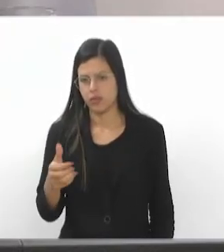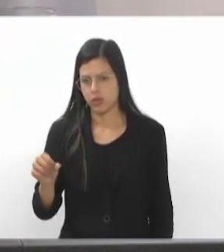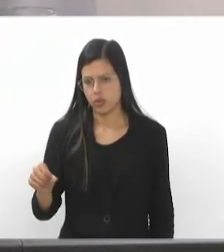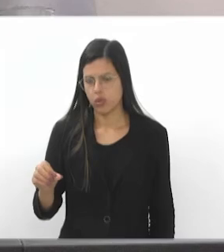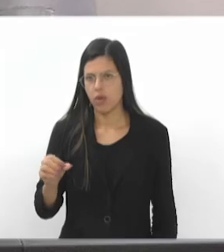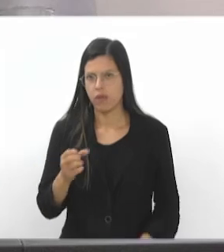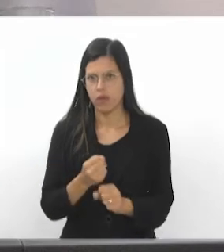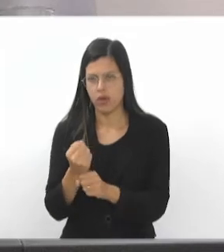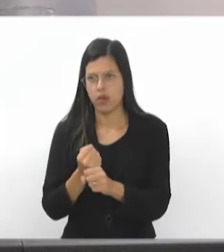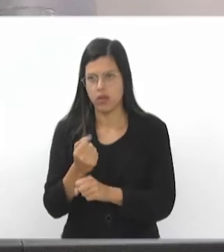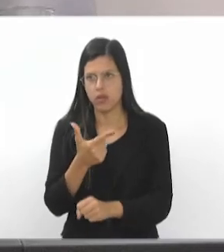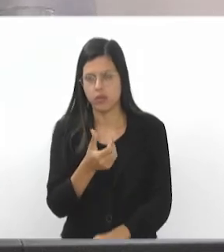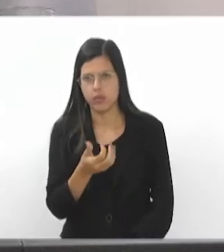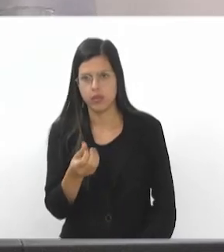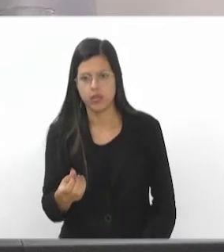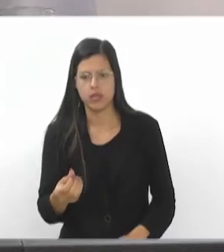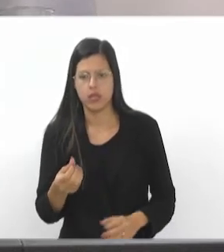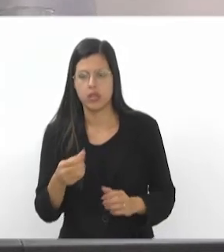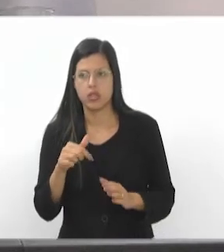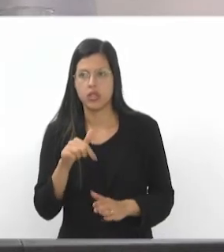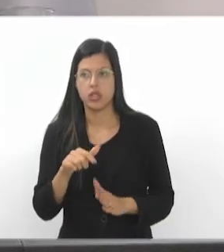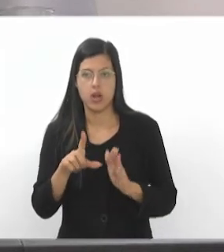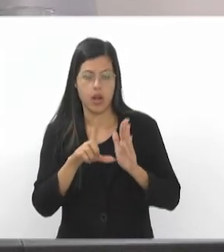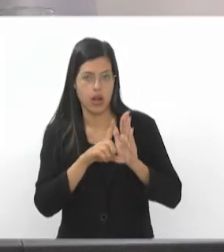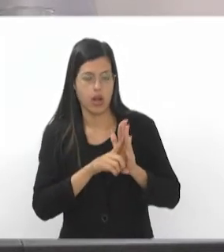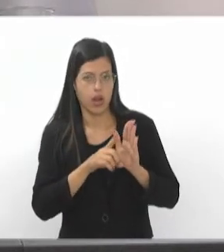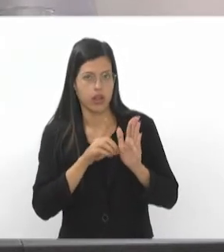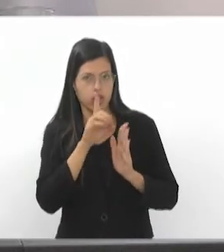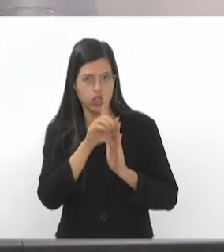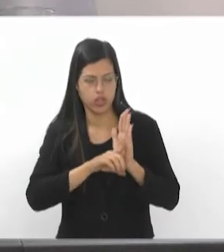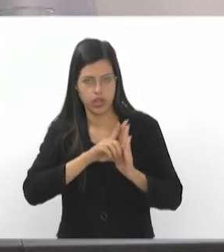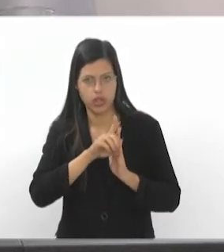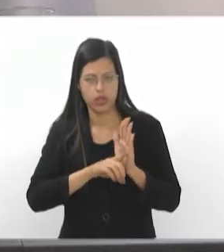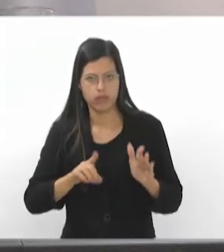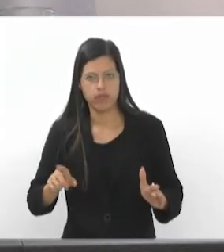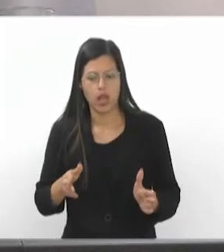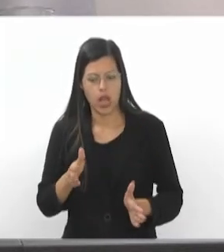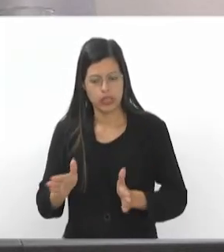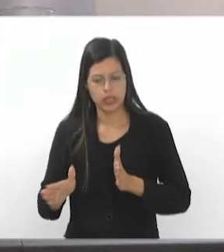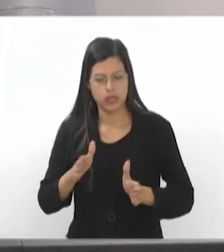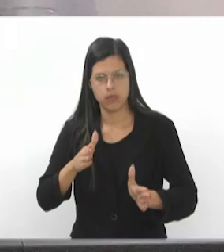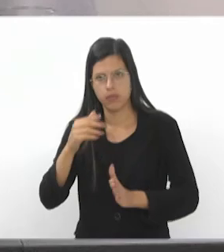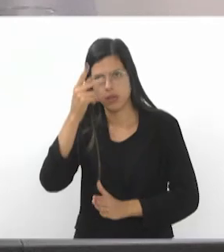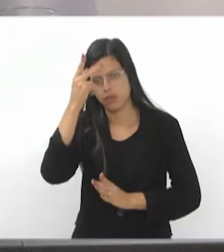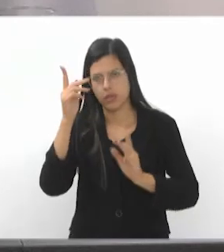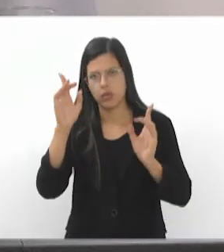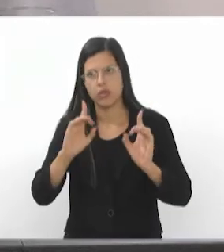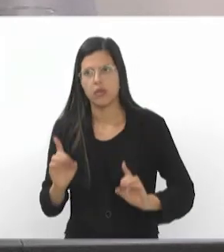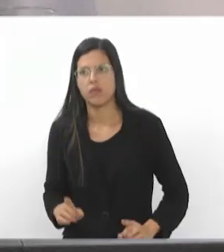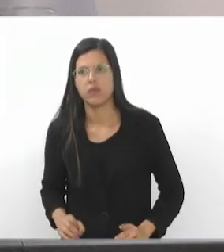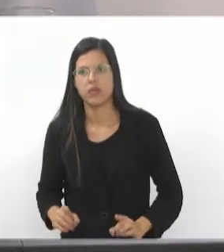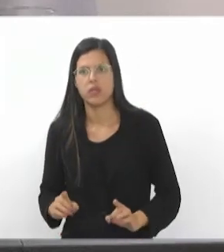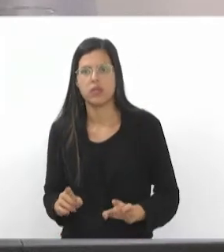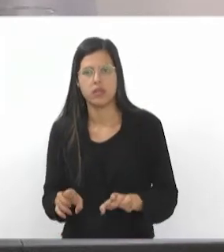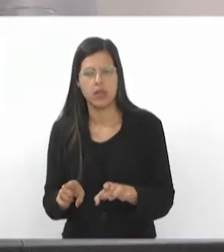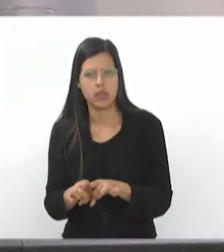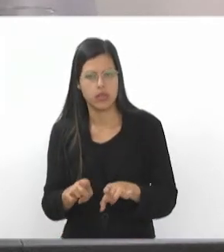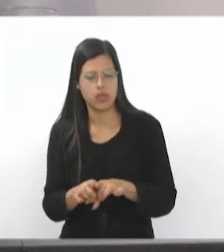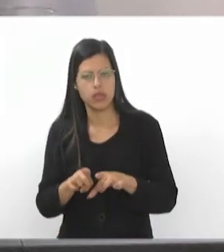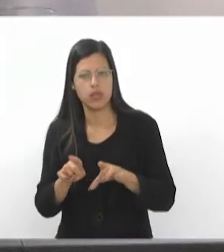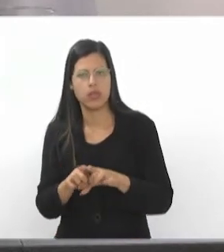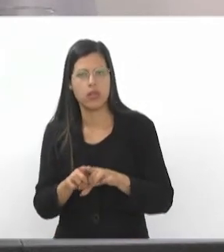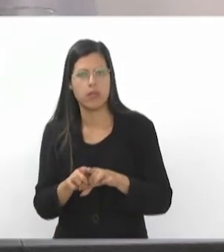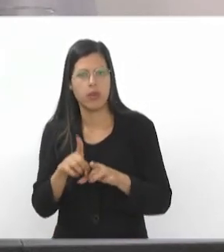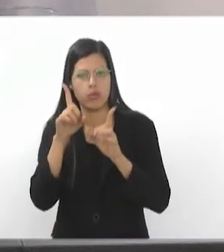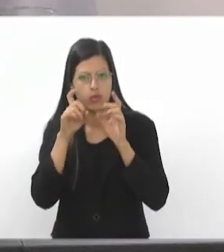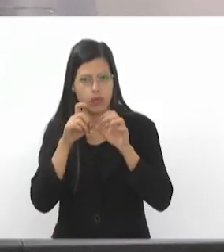no âmbito do Estado do Rio de Janeiro a Lei de Diretrizes para a Promoção da Acessibilidade das Pessoas com Deficiência e Mobilidade Reduzida e dá